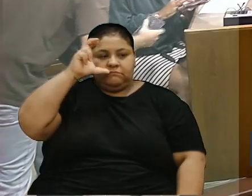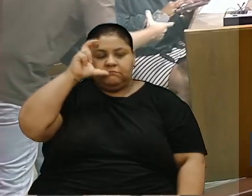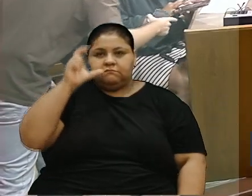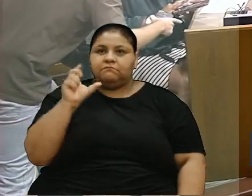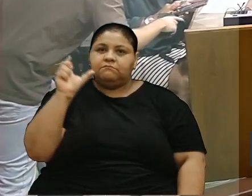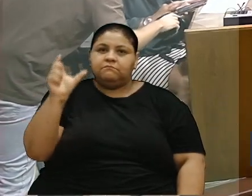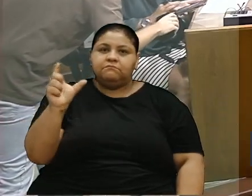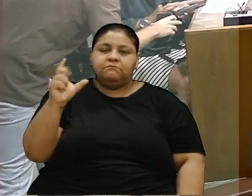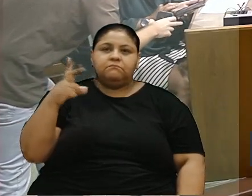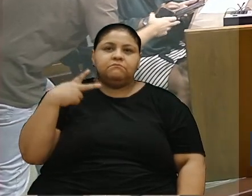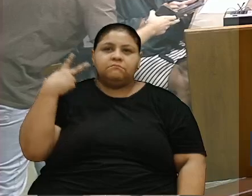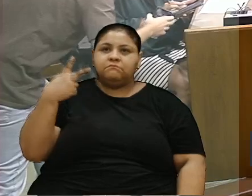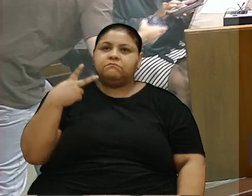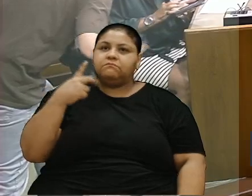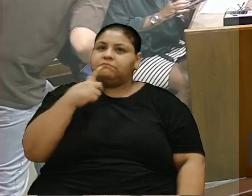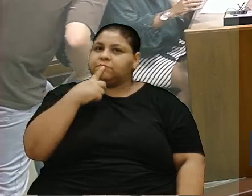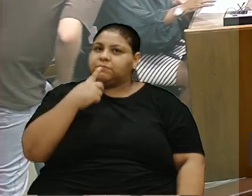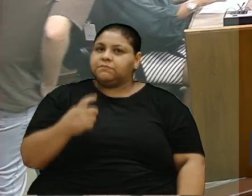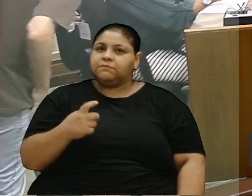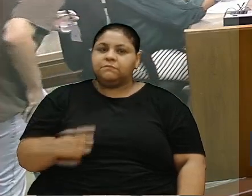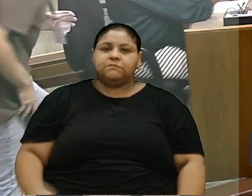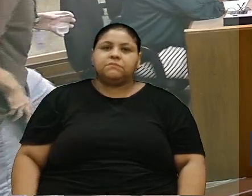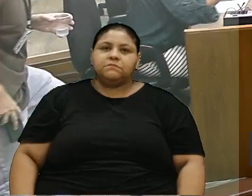a palavra, a vereadora Rose Frigeri.